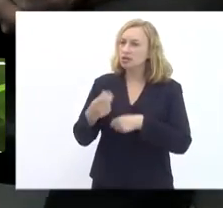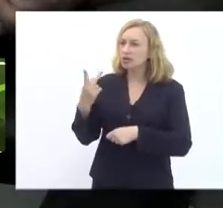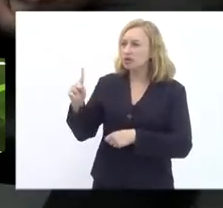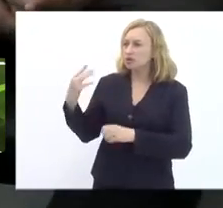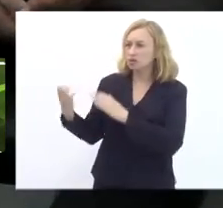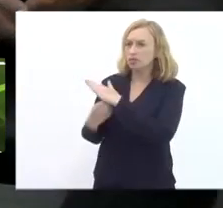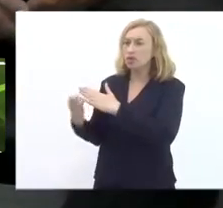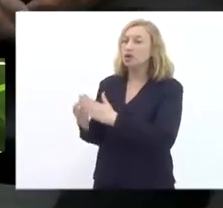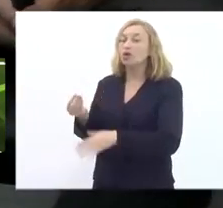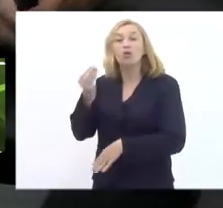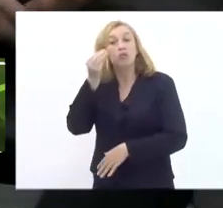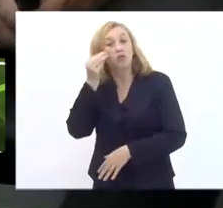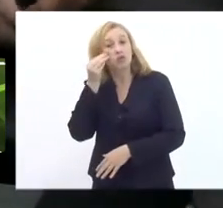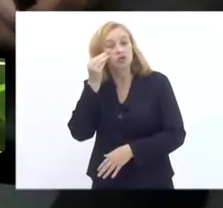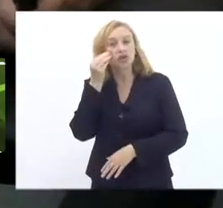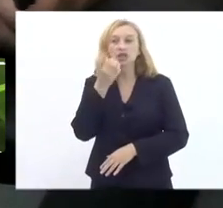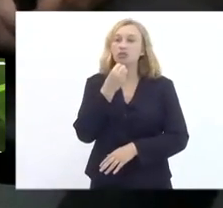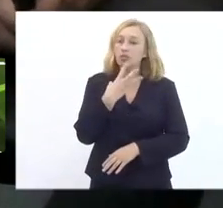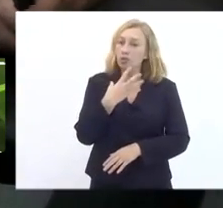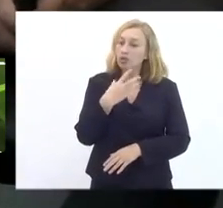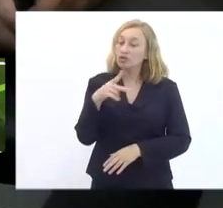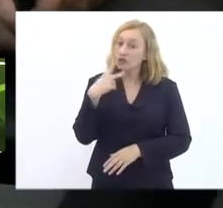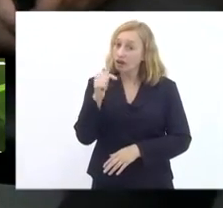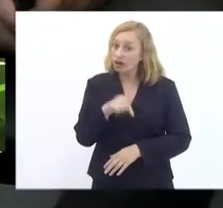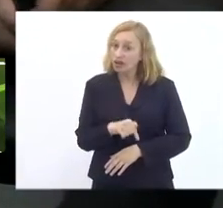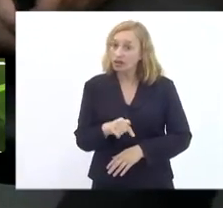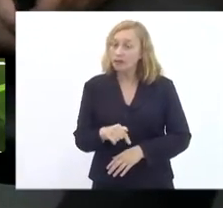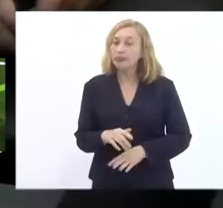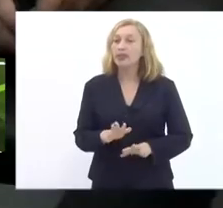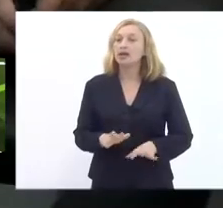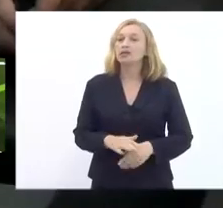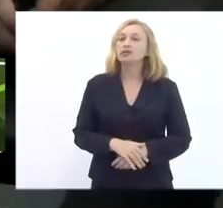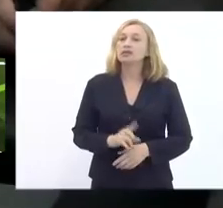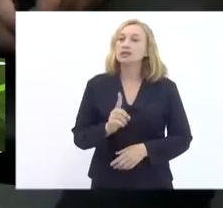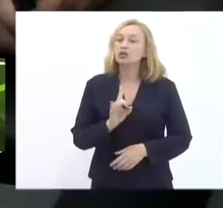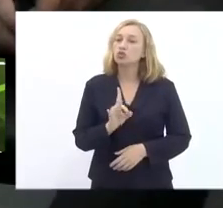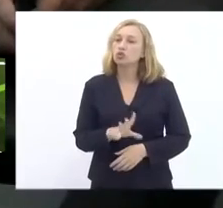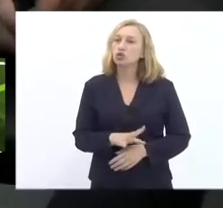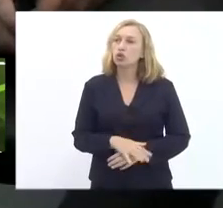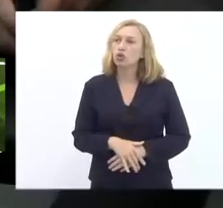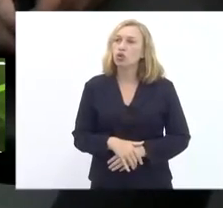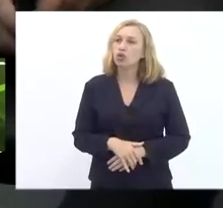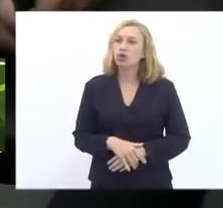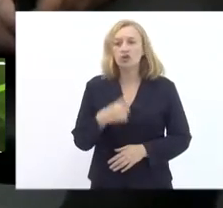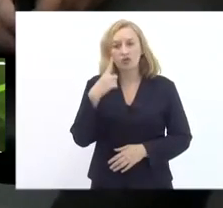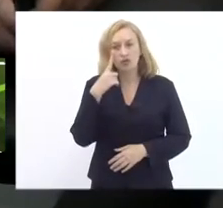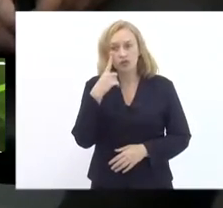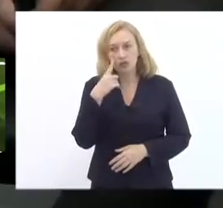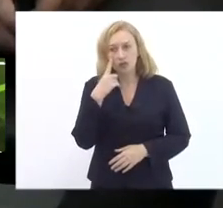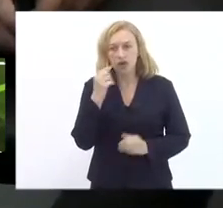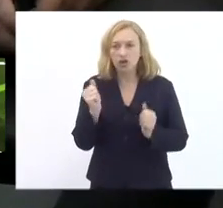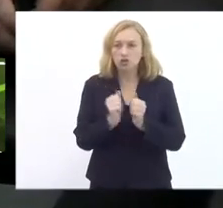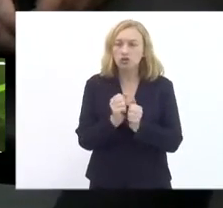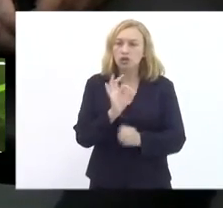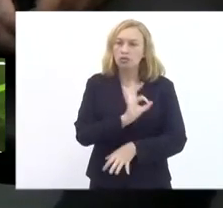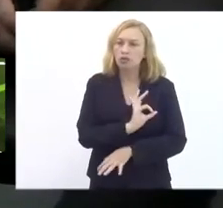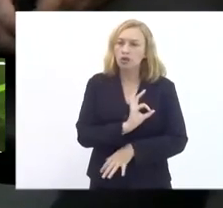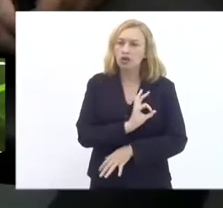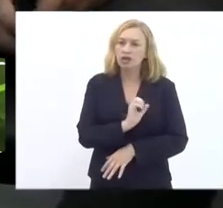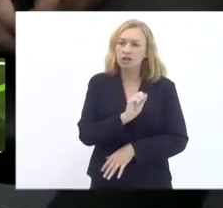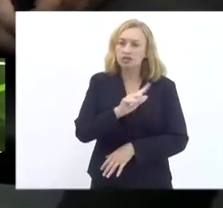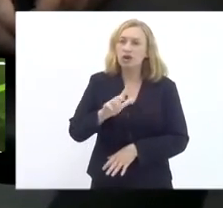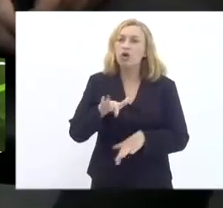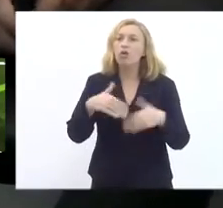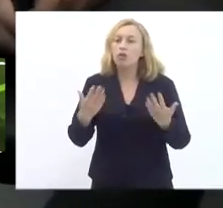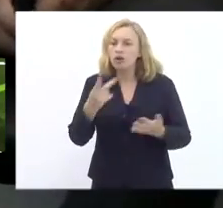uma oportunidade ímpar de colocar aqui. Vou não só verificar junto à Polícia Civil quais as